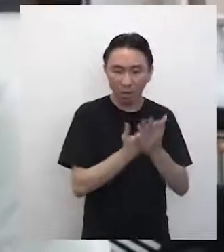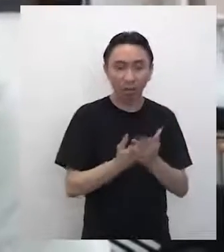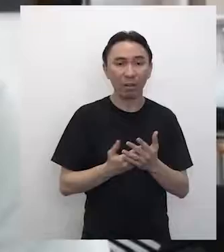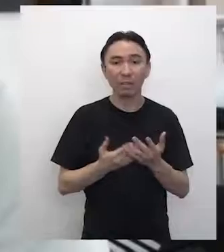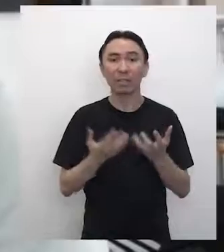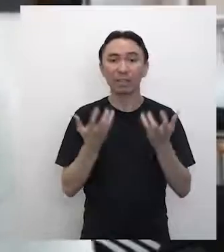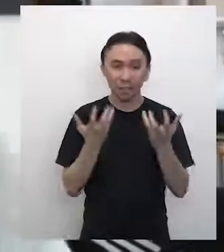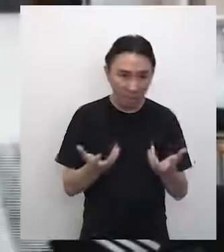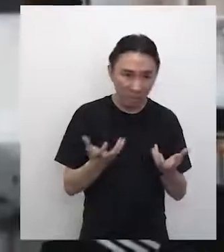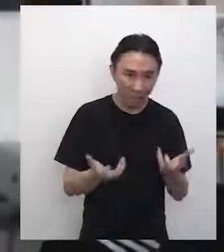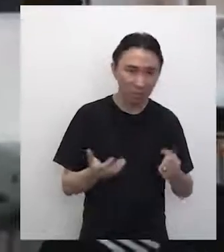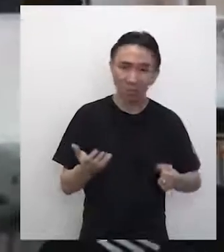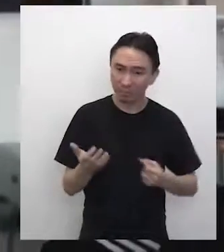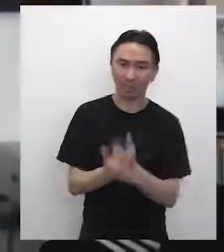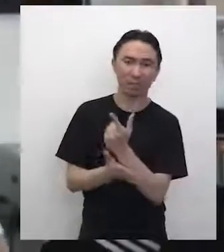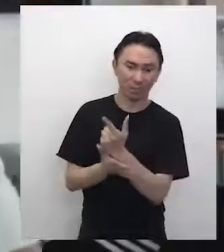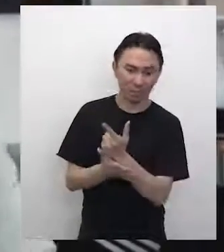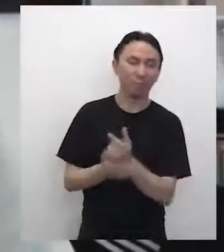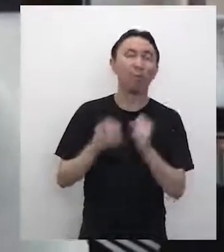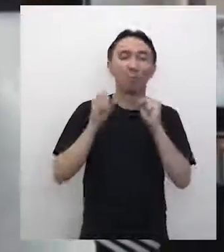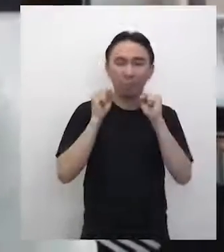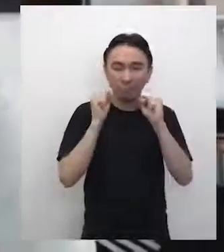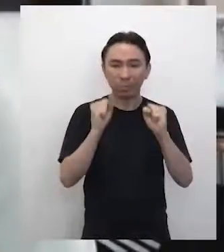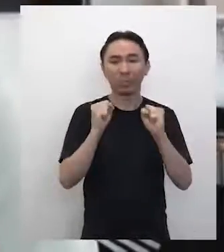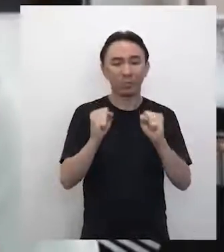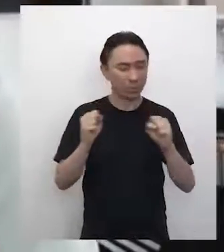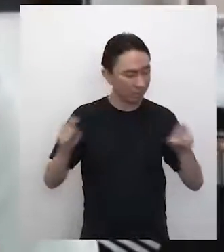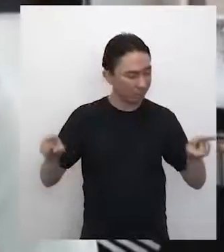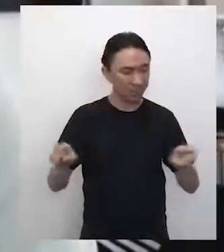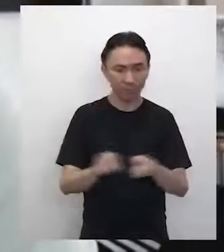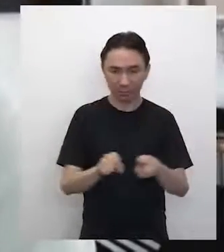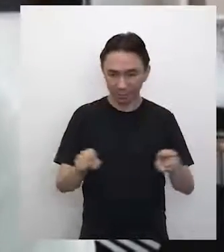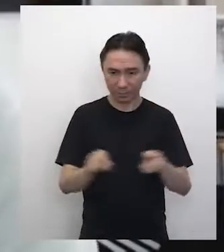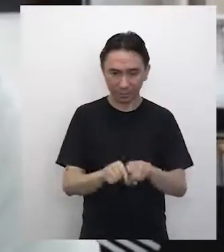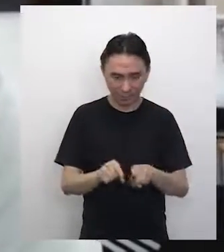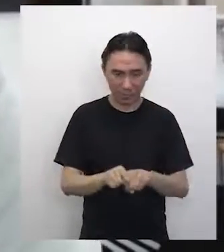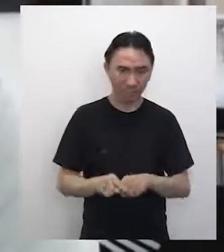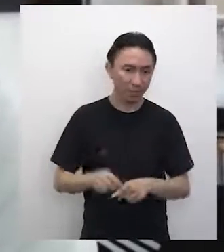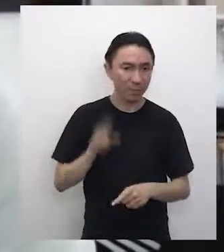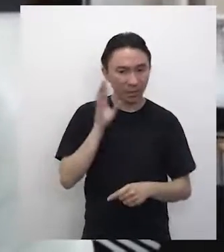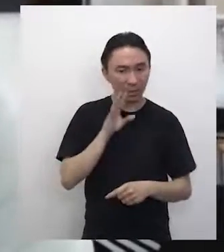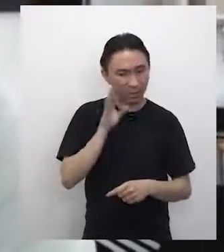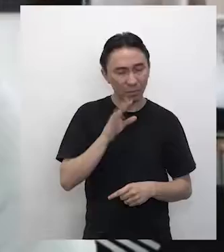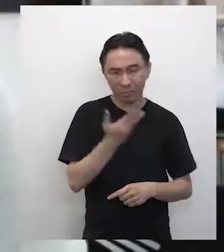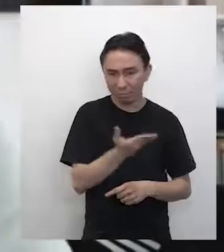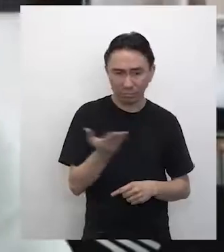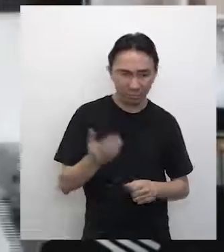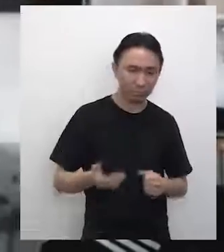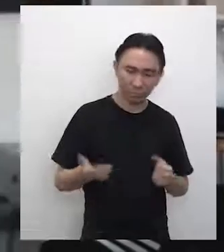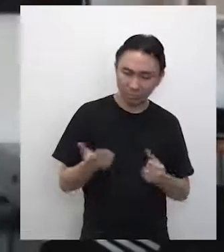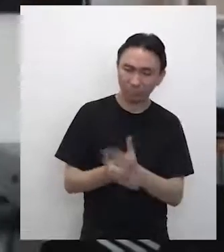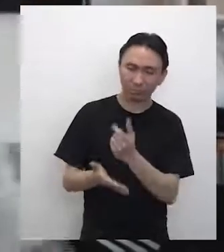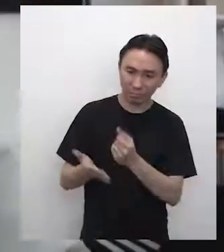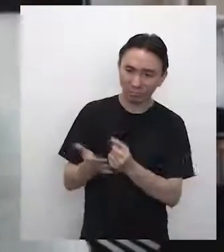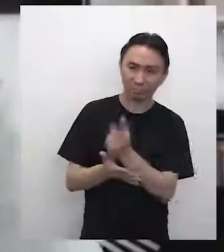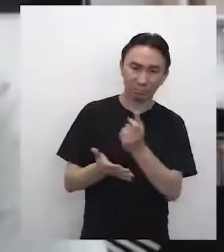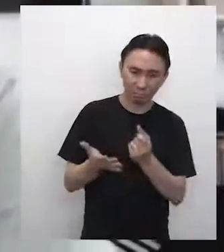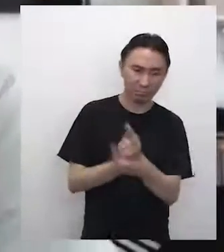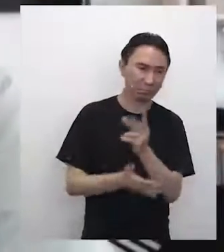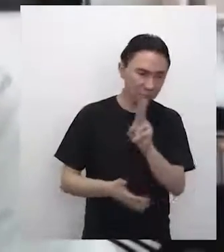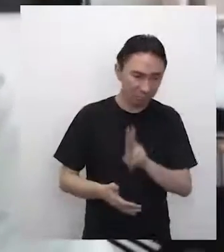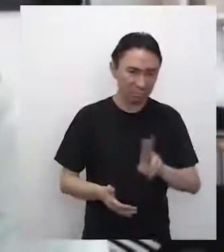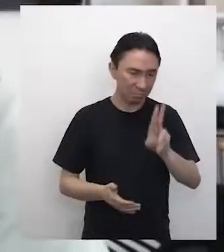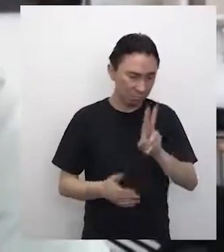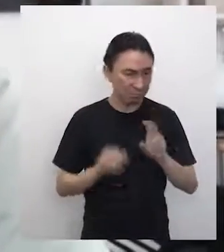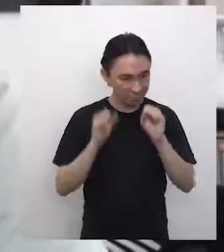né, faz parte aí dos kits, então é bem interessante que vocês desenvolvam trabalhos aí usando esse material.